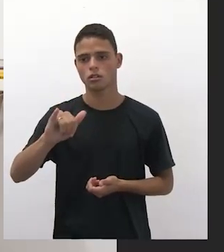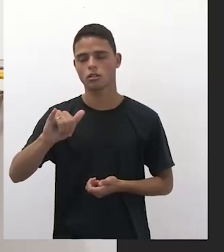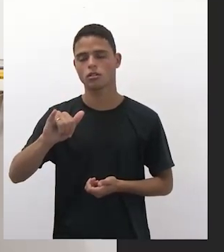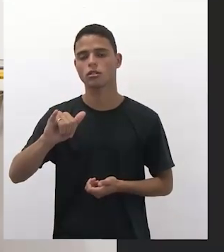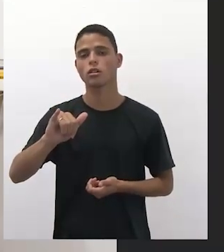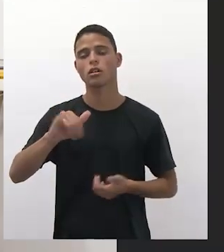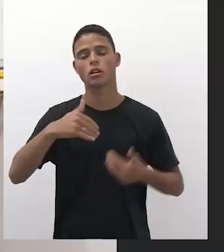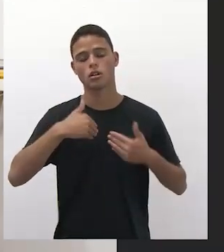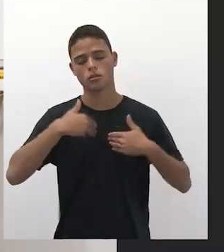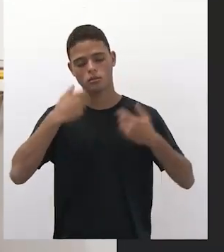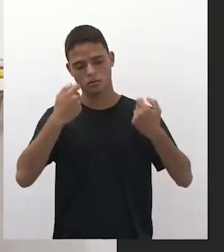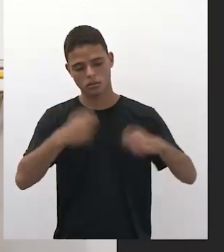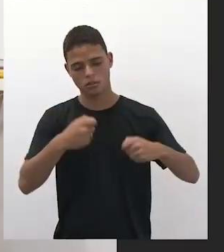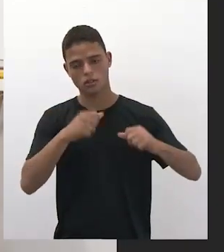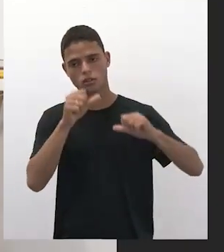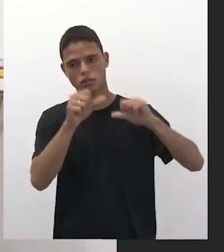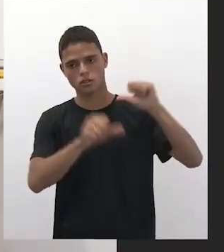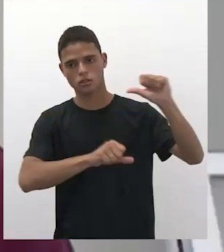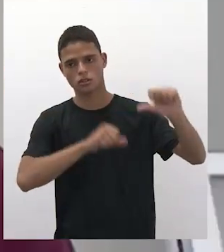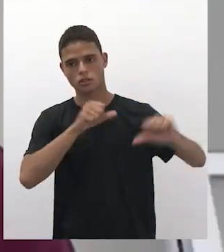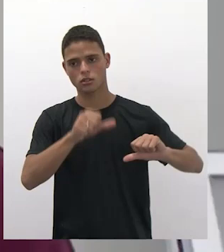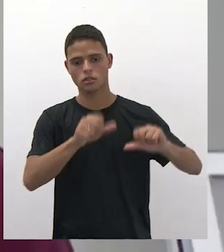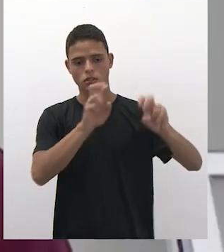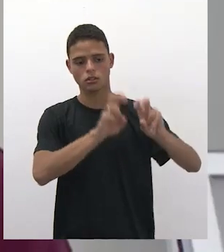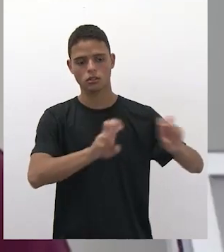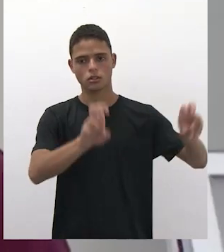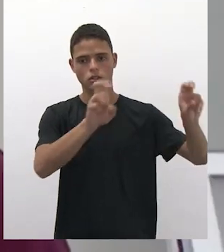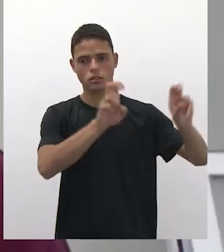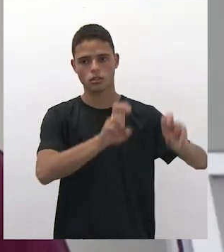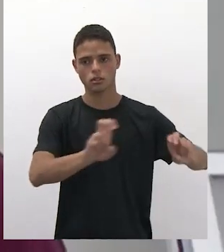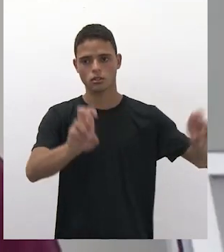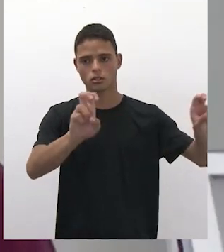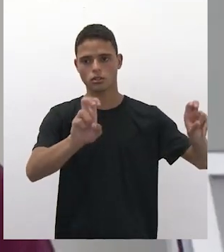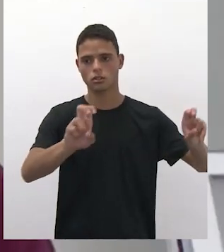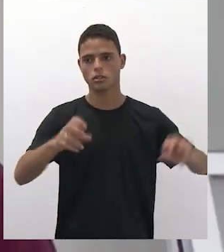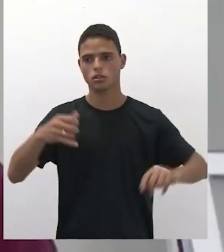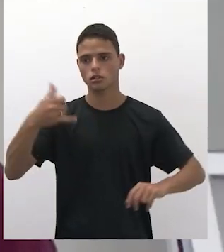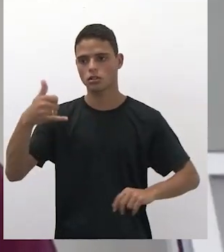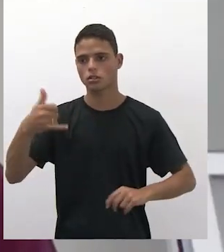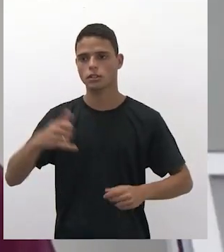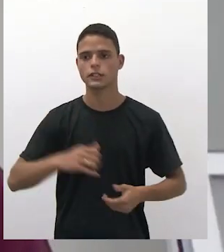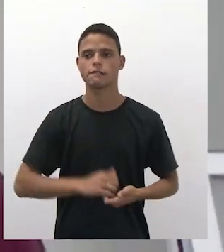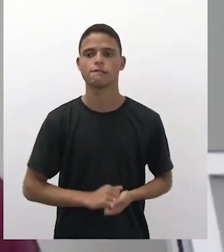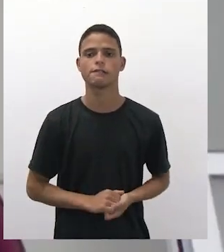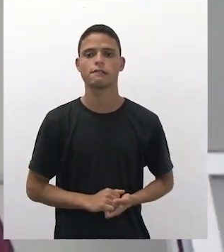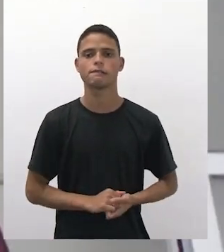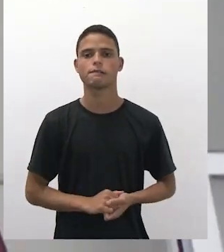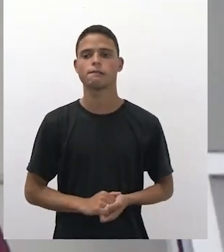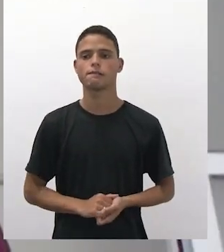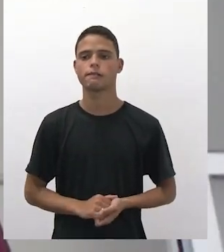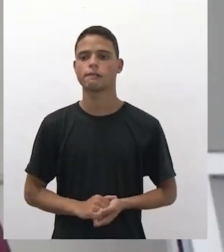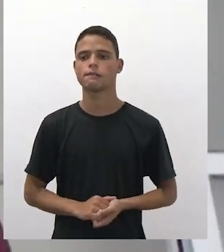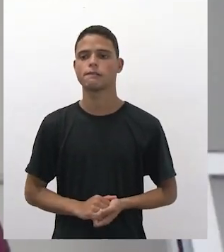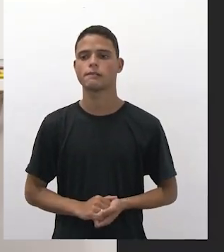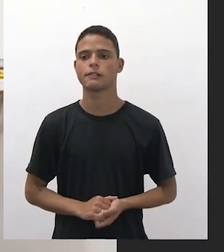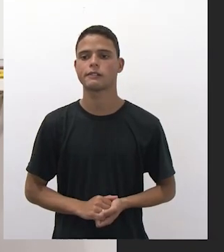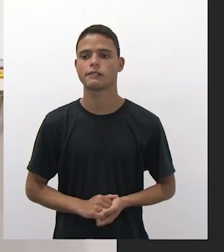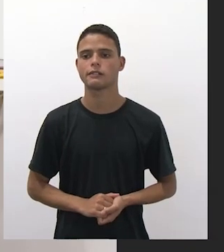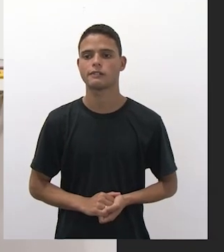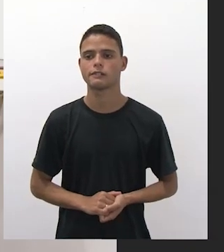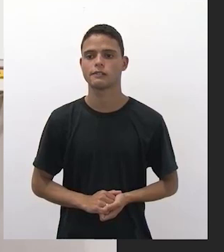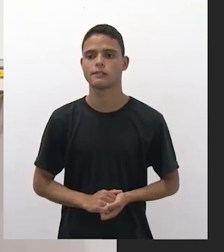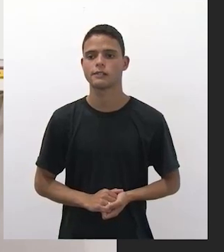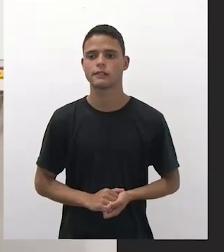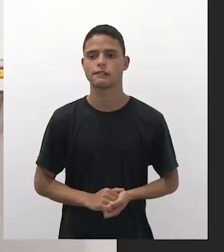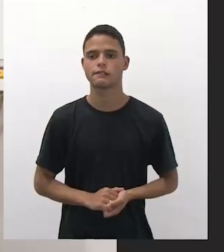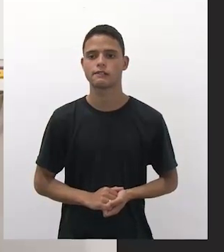você me avisa aqui. Mas a imagem está muito boa, melhorou bastante a imagem. Tá bom? Então